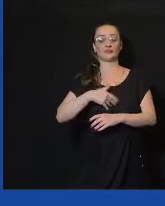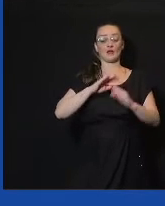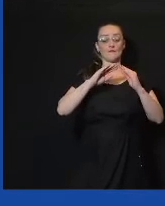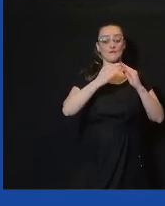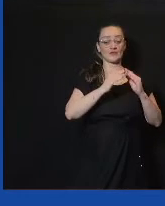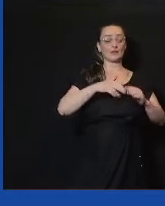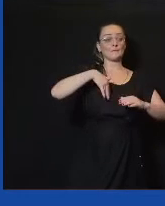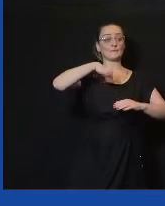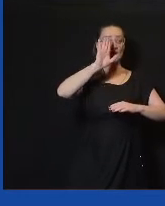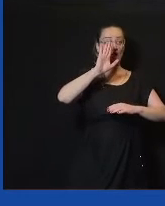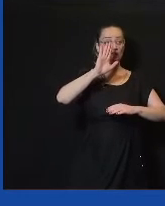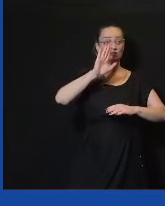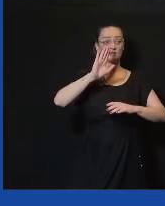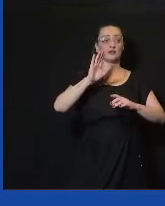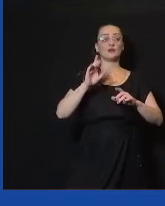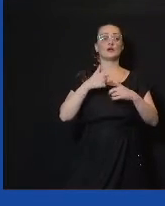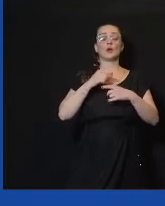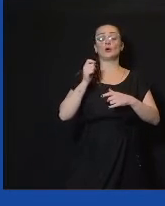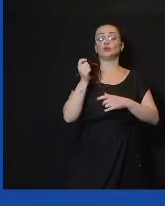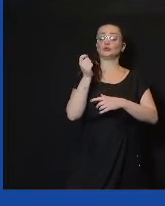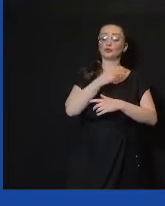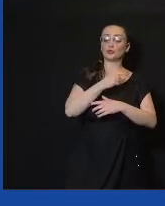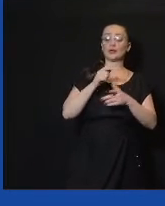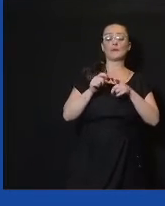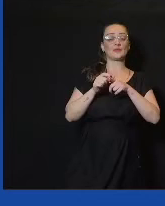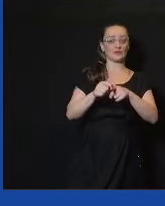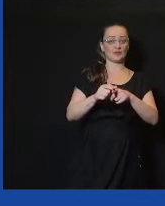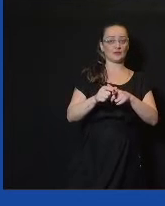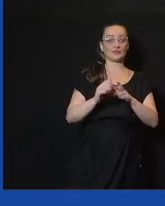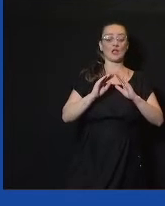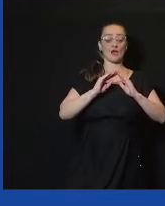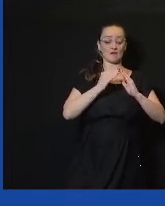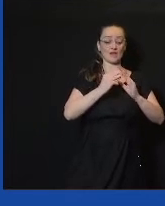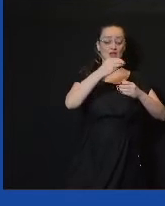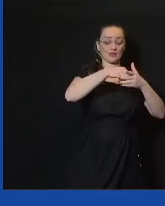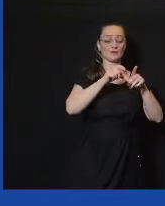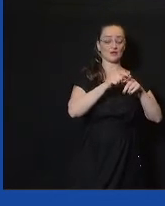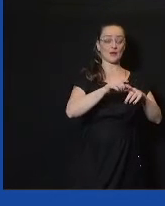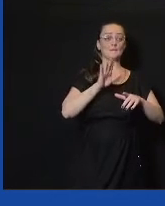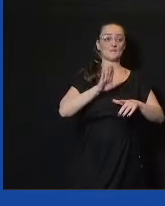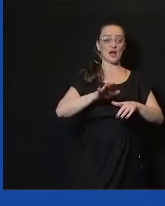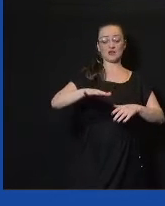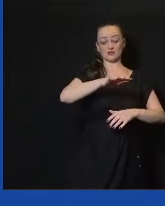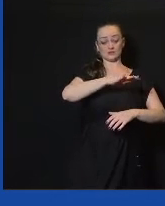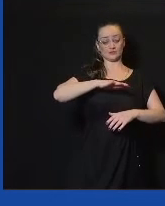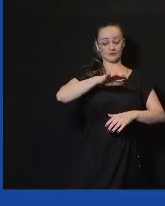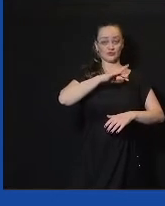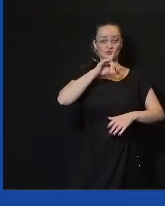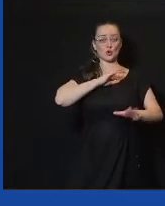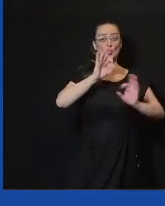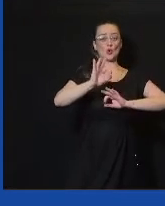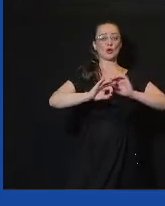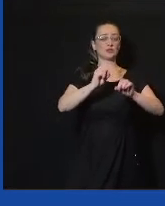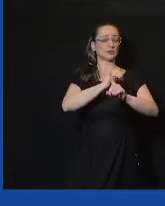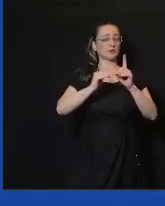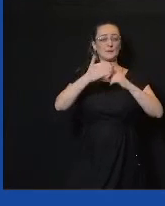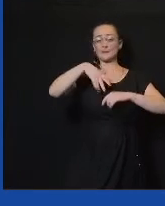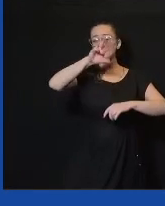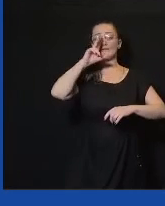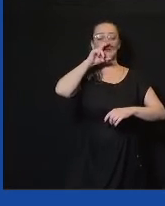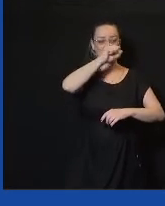que a periferia como um todo. Favela é parte da periferia, mas esse território tinha uma organização social muito mais